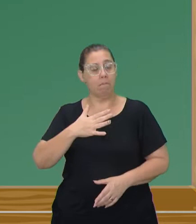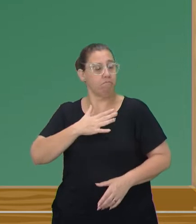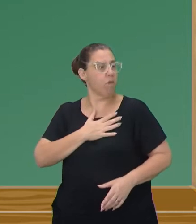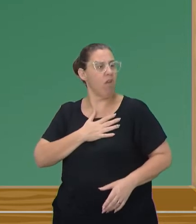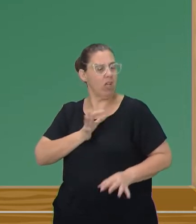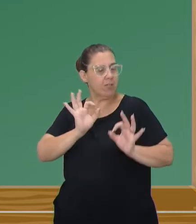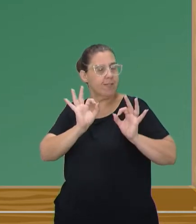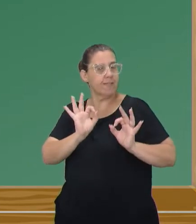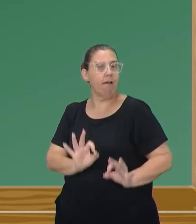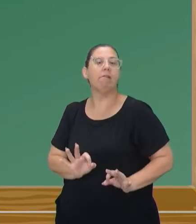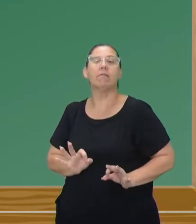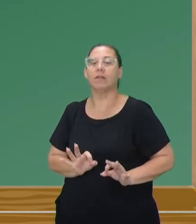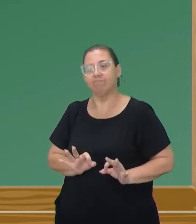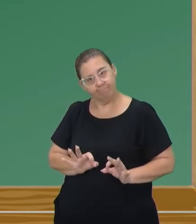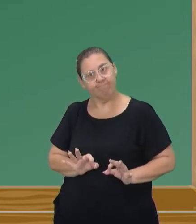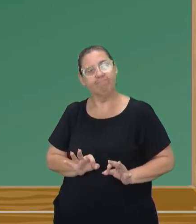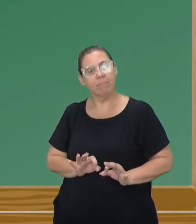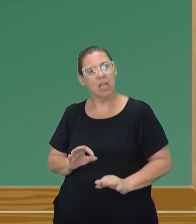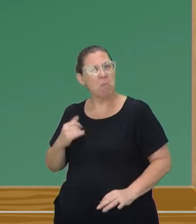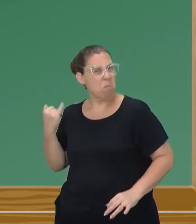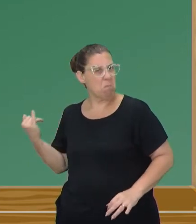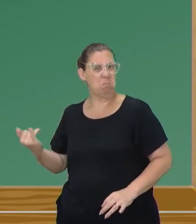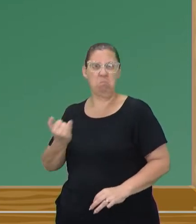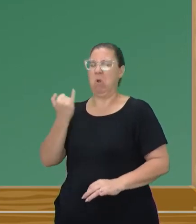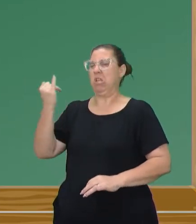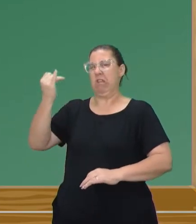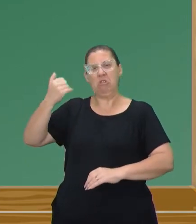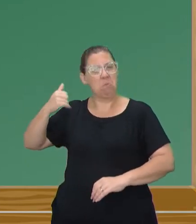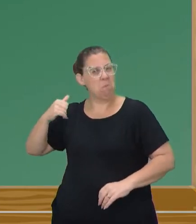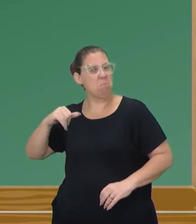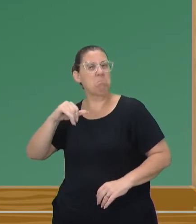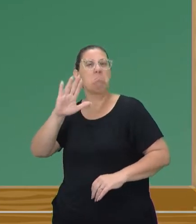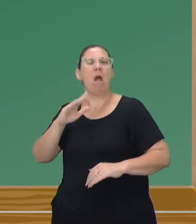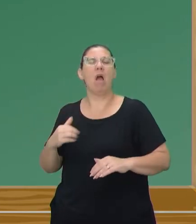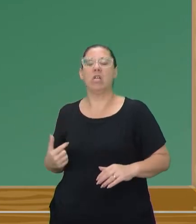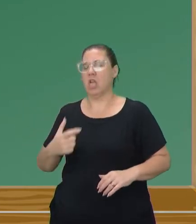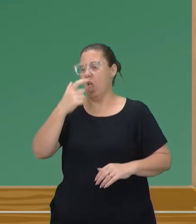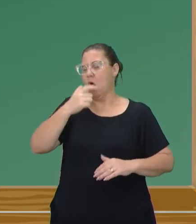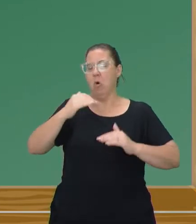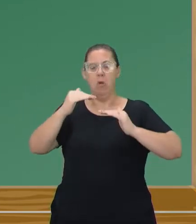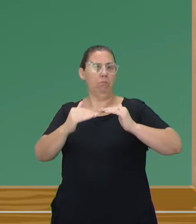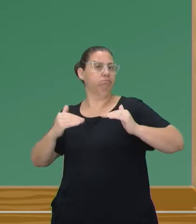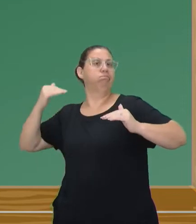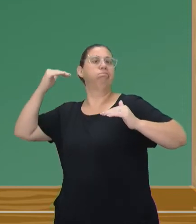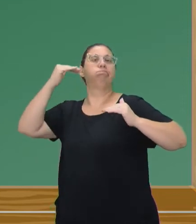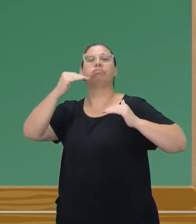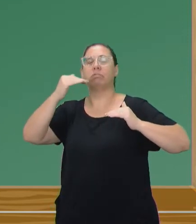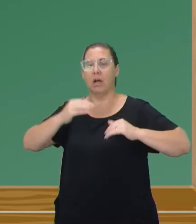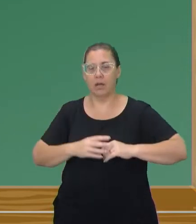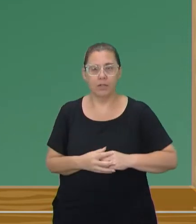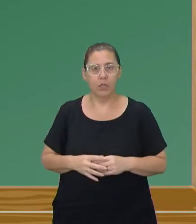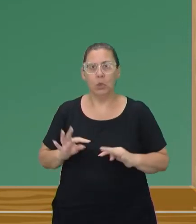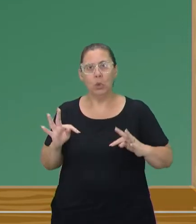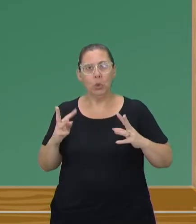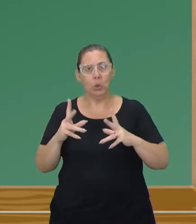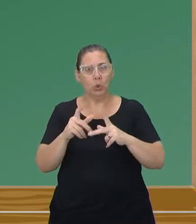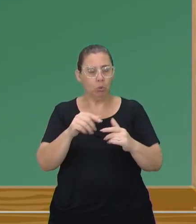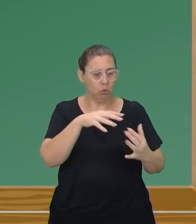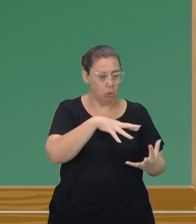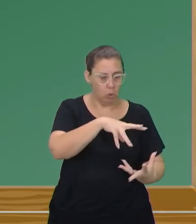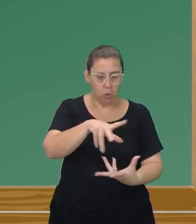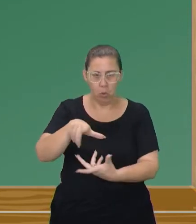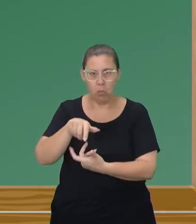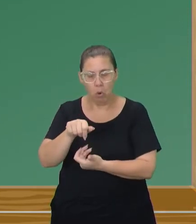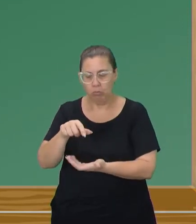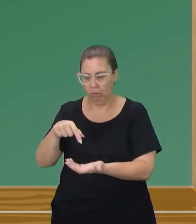fosse a mais importante, como se ela fosse o eixo central, né? Que toda a concepção de mundo, ela